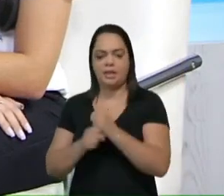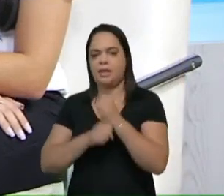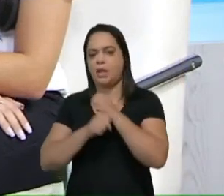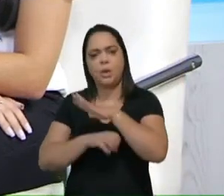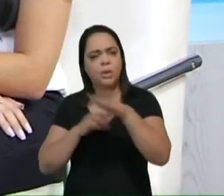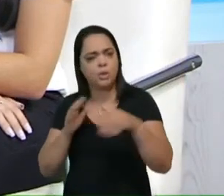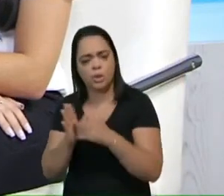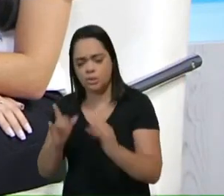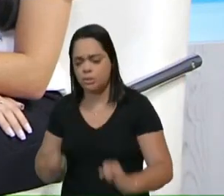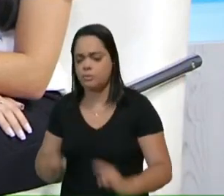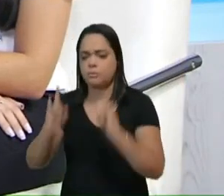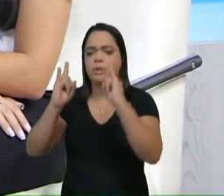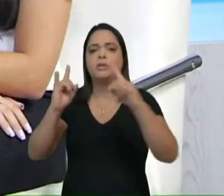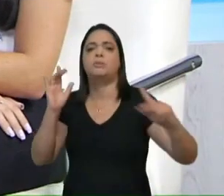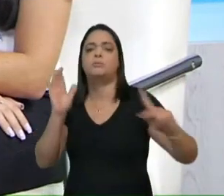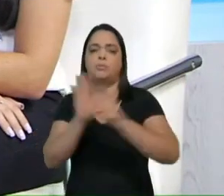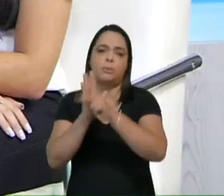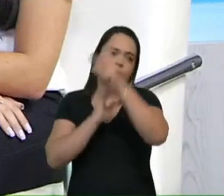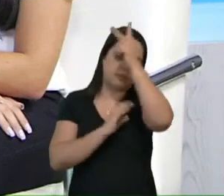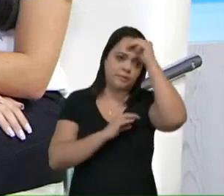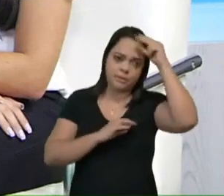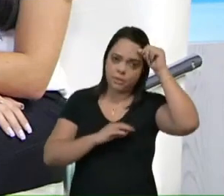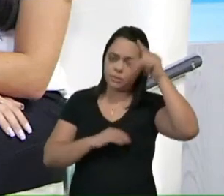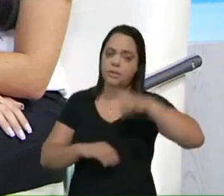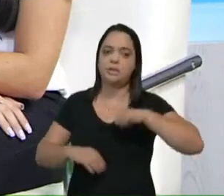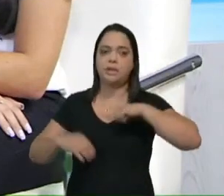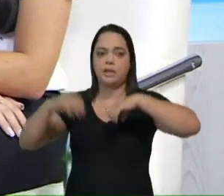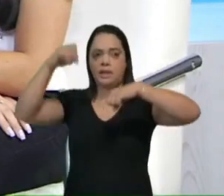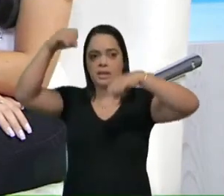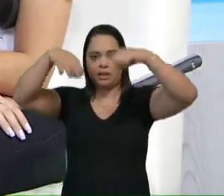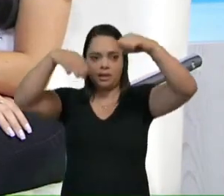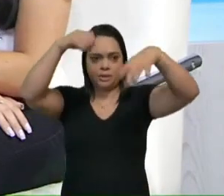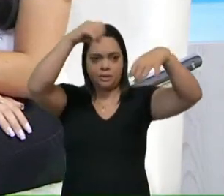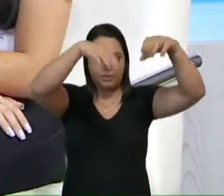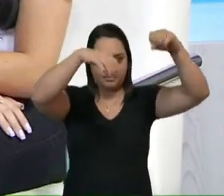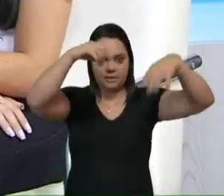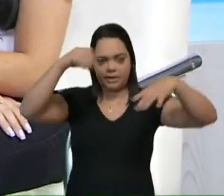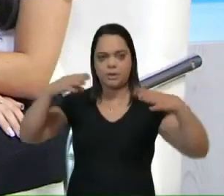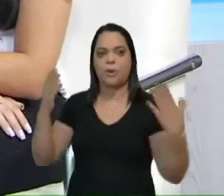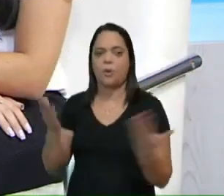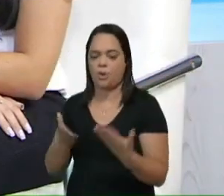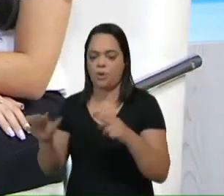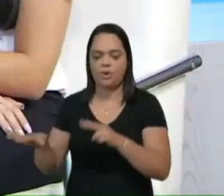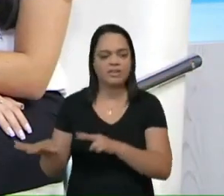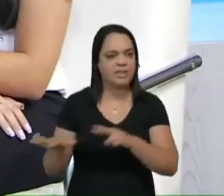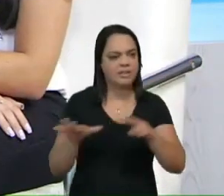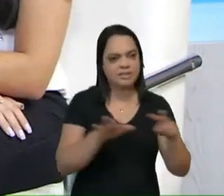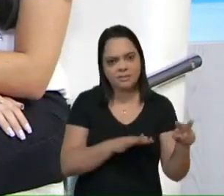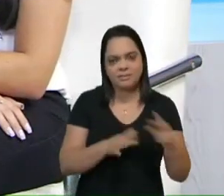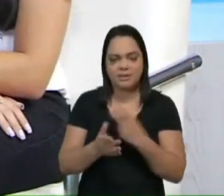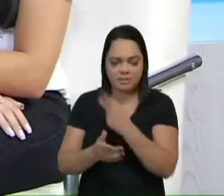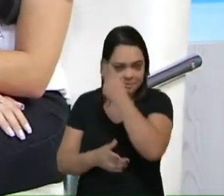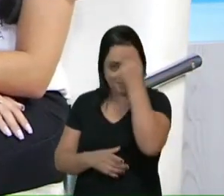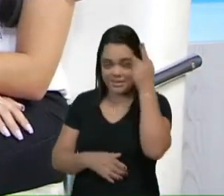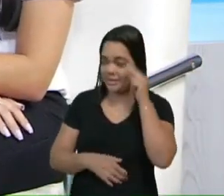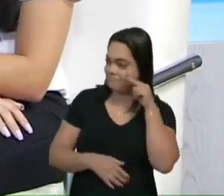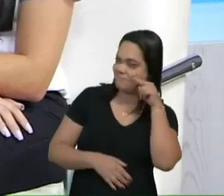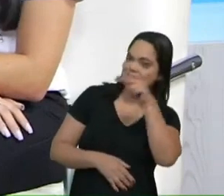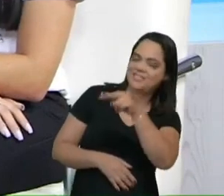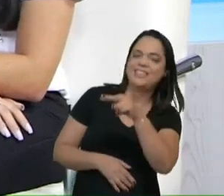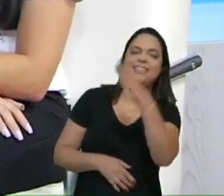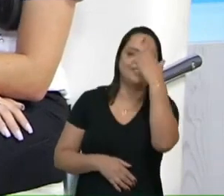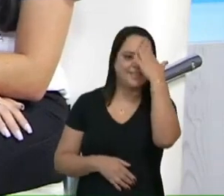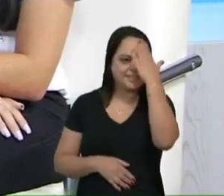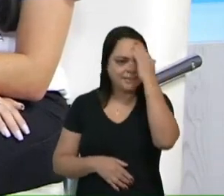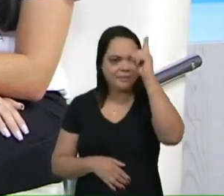prédios públicos que receberam as iluminações iluminações de ledge vão ser iluminados Então hoje essa semana quando as pessoas virem podem saber